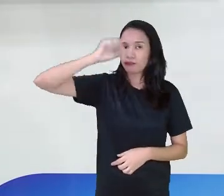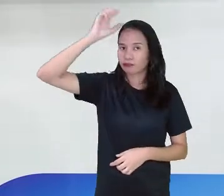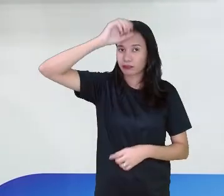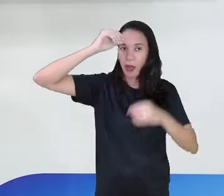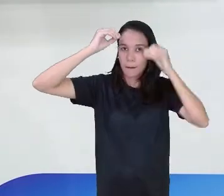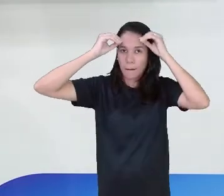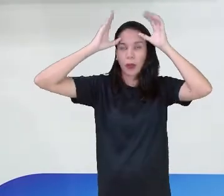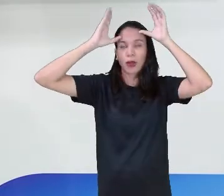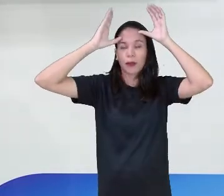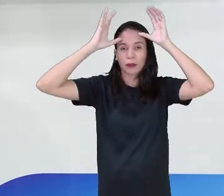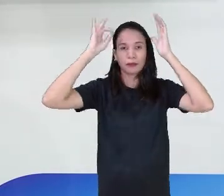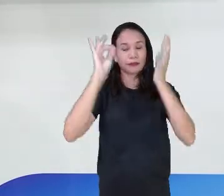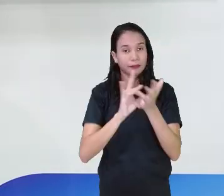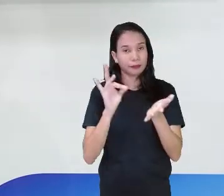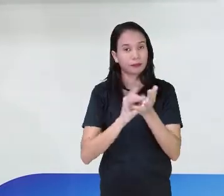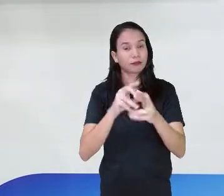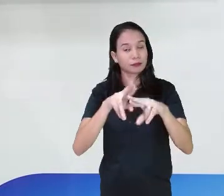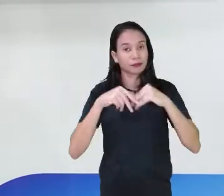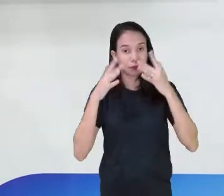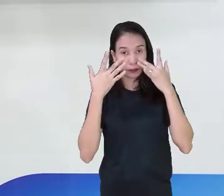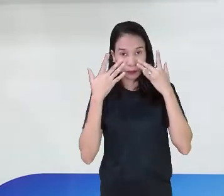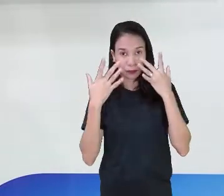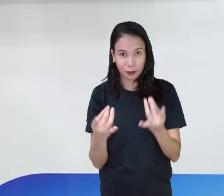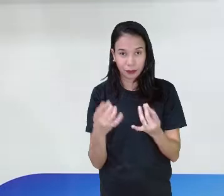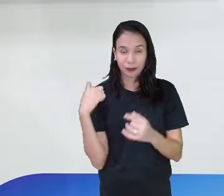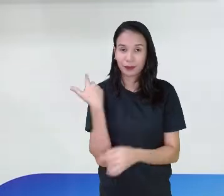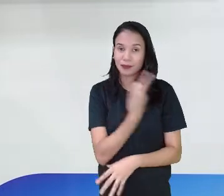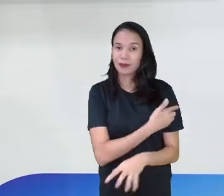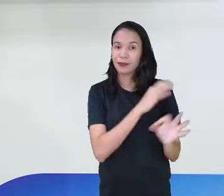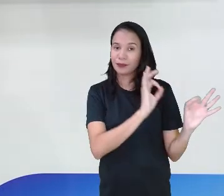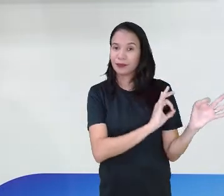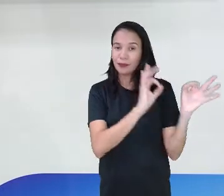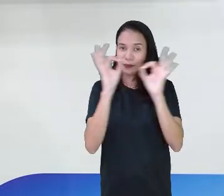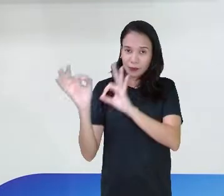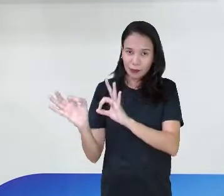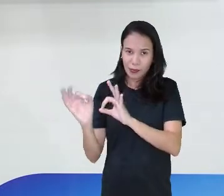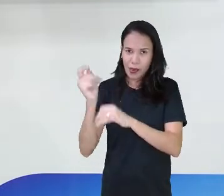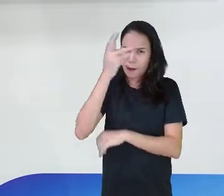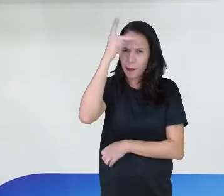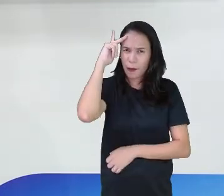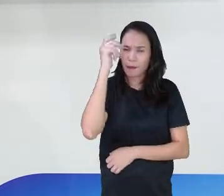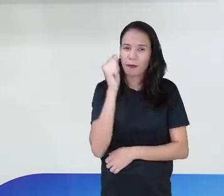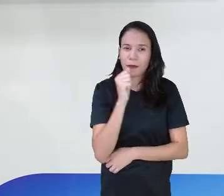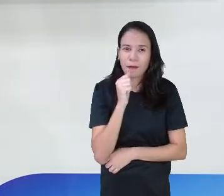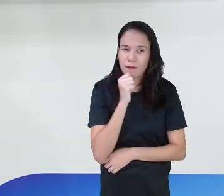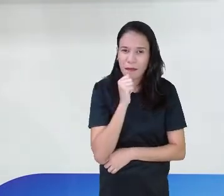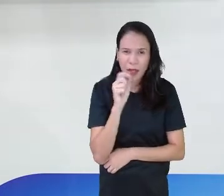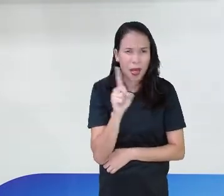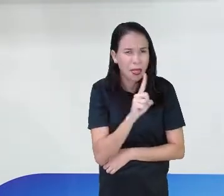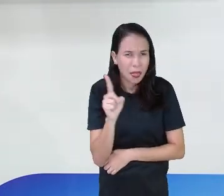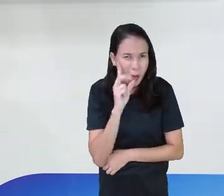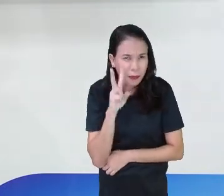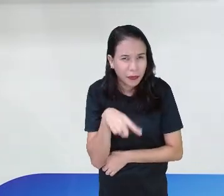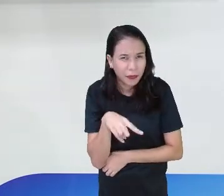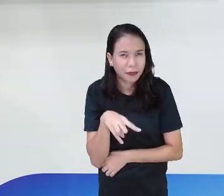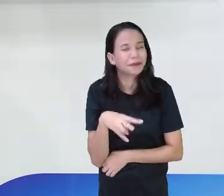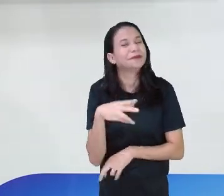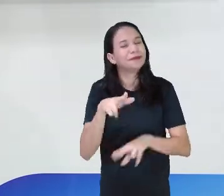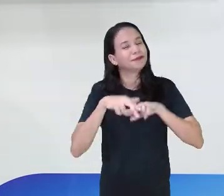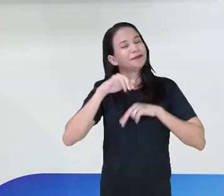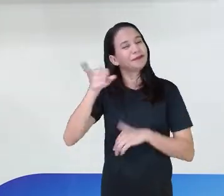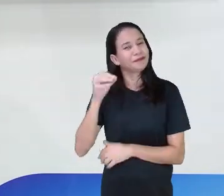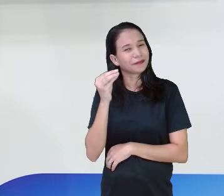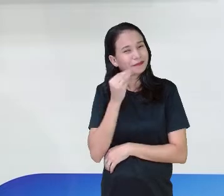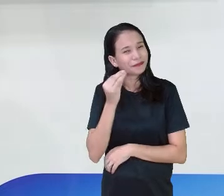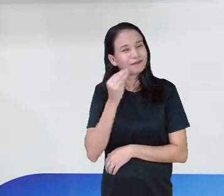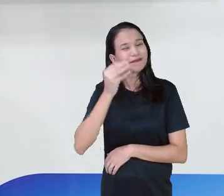melhor. Então, preste atenção e vamos rever. E para aqueles que ainda não assistiram essa aula, então,